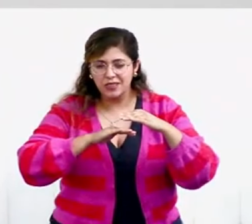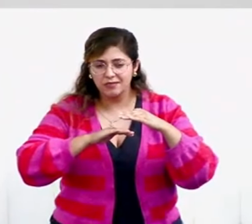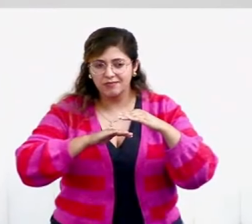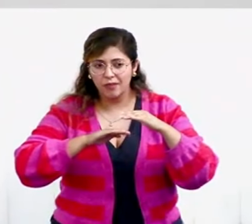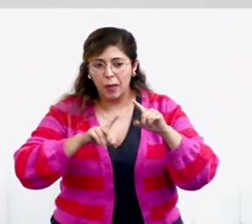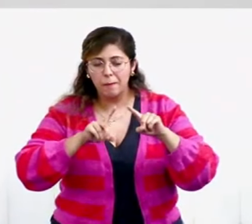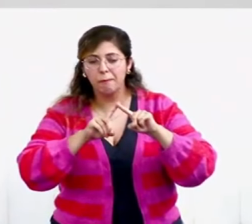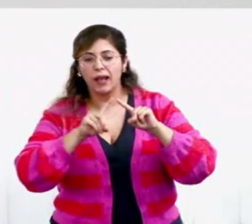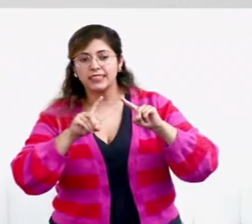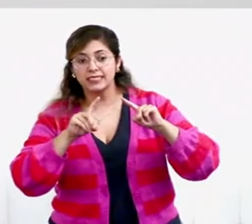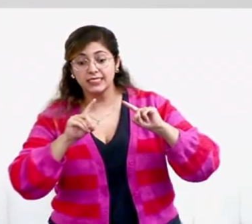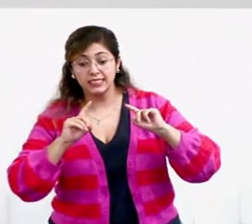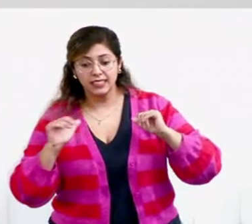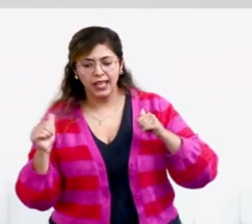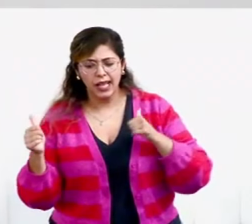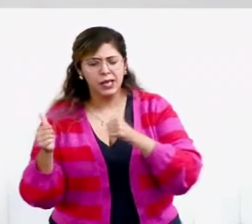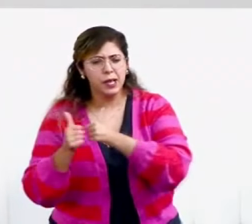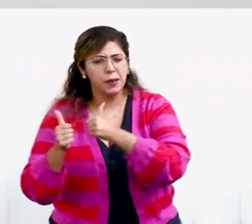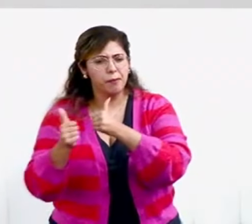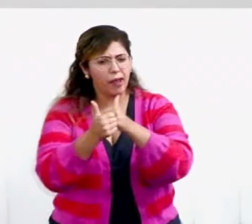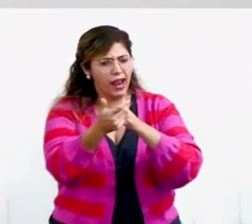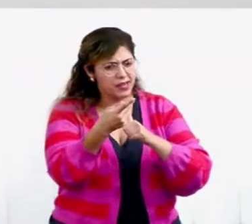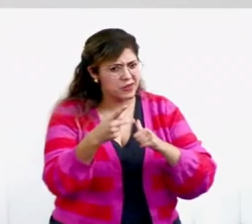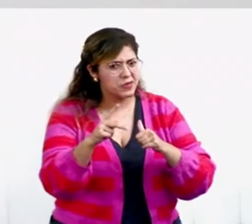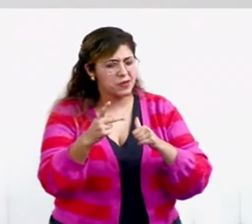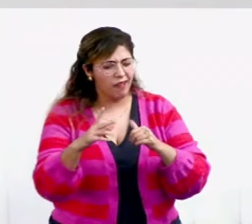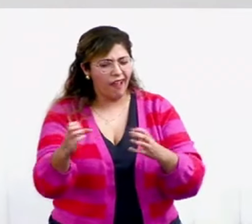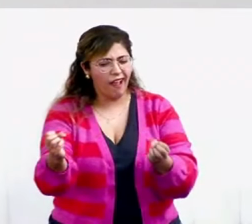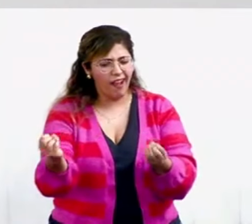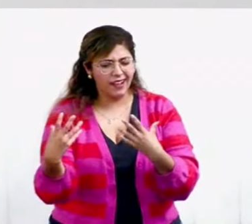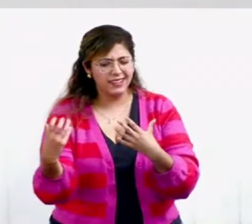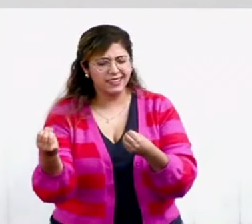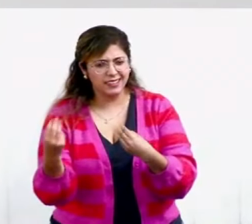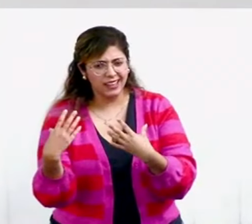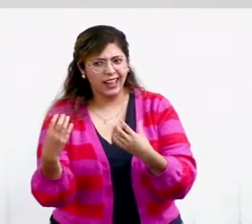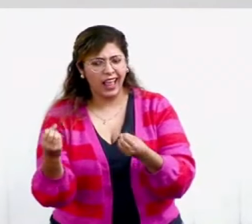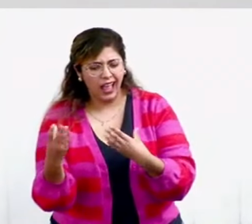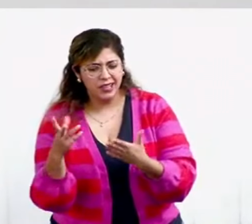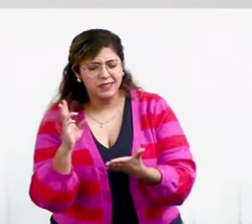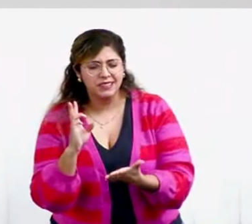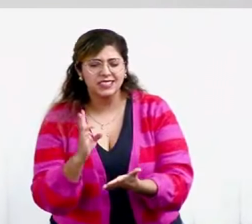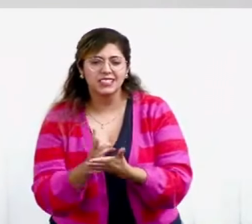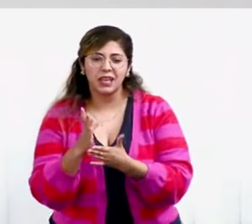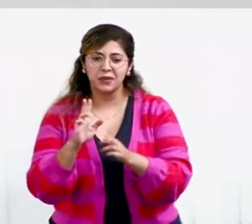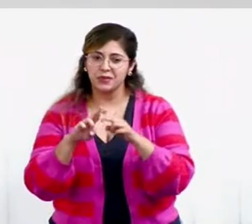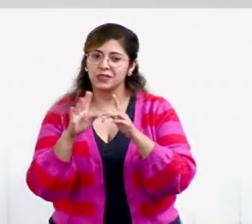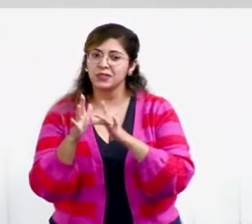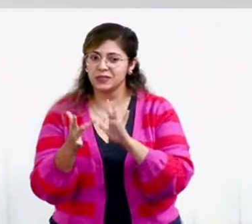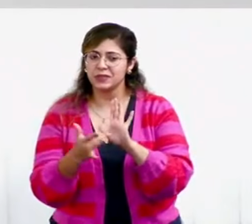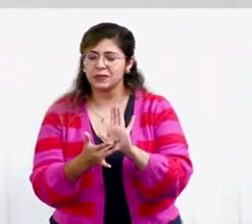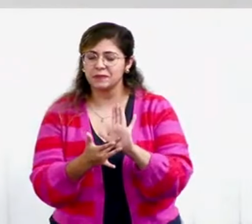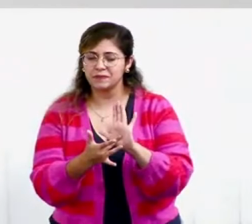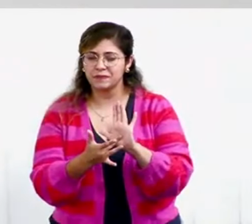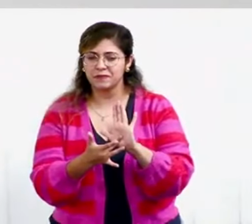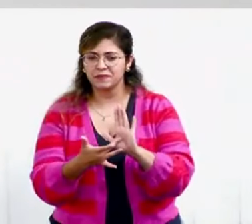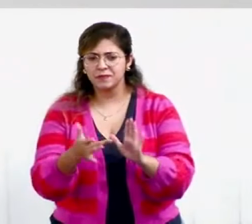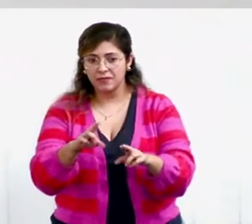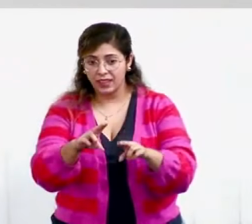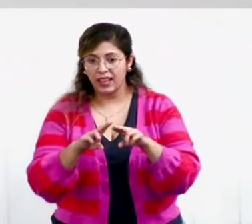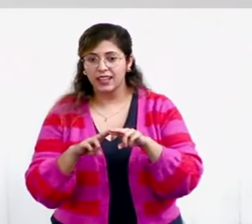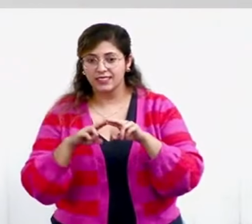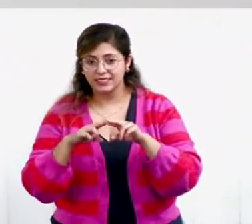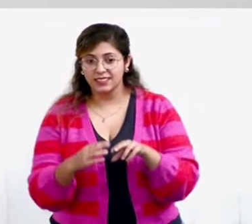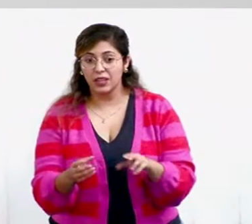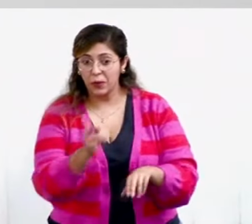contexto. Vocês foram ensinados. Agora, Jesus Cristo, além de ser um ensinador,